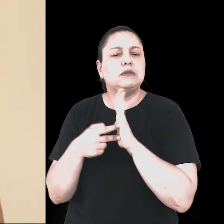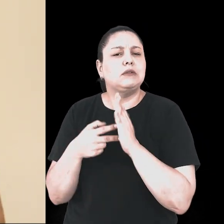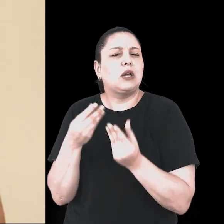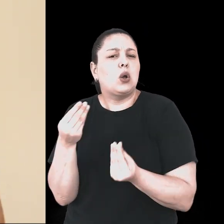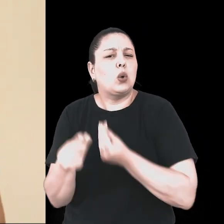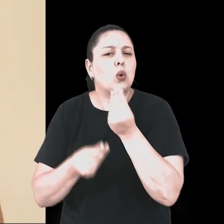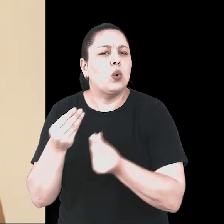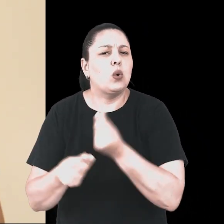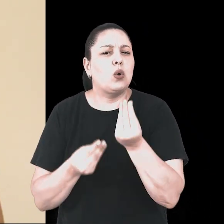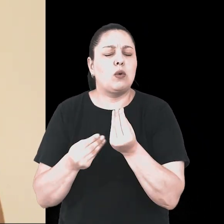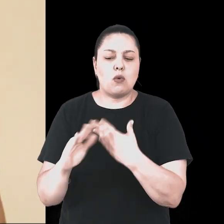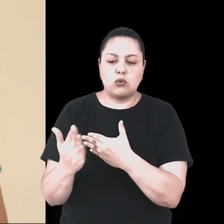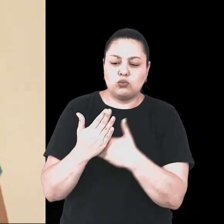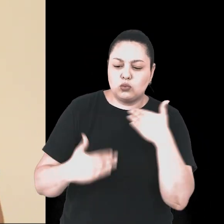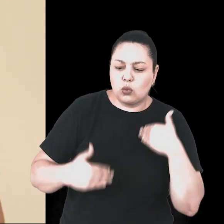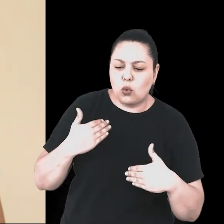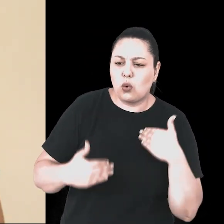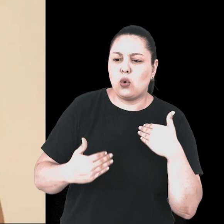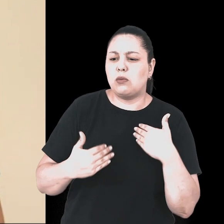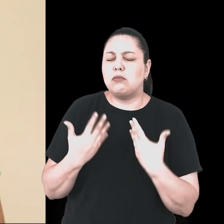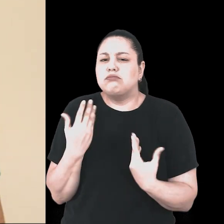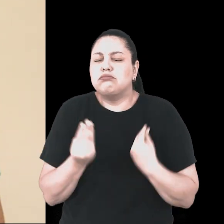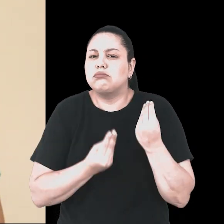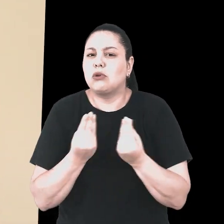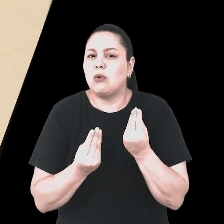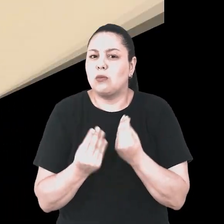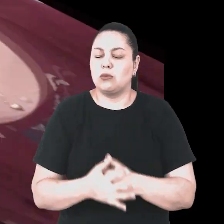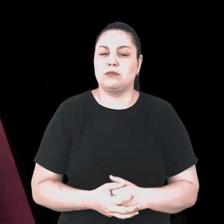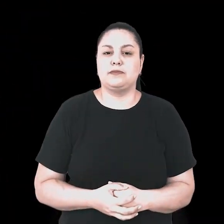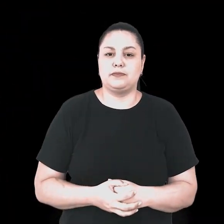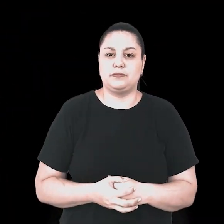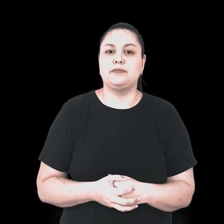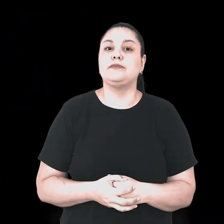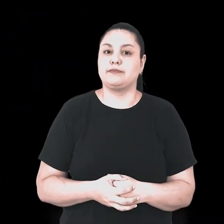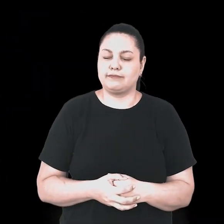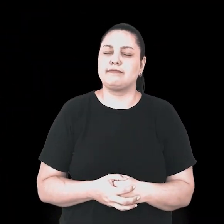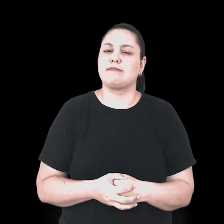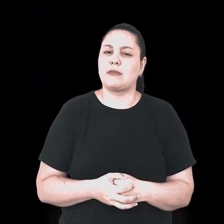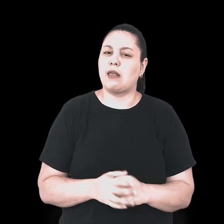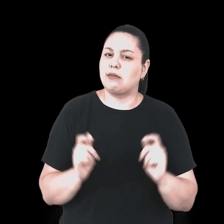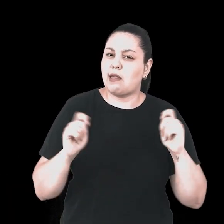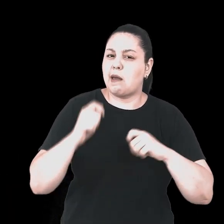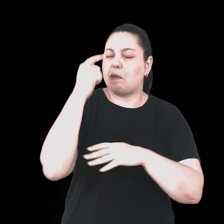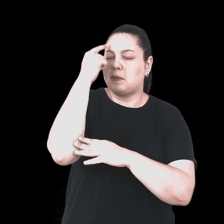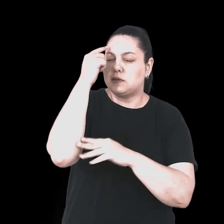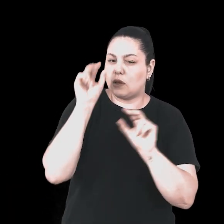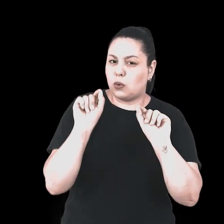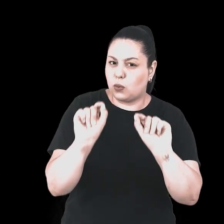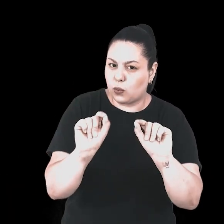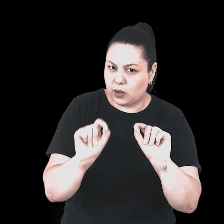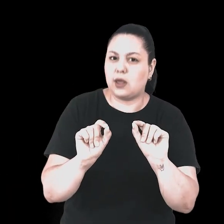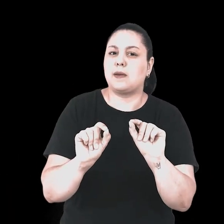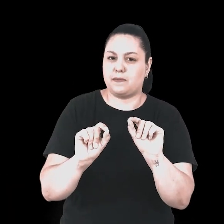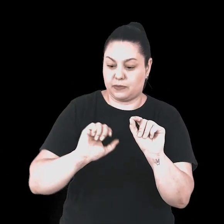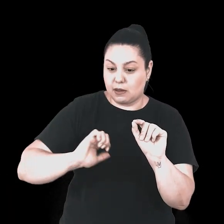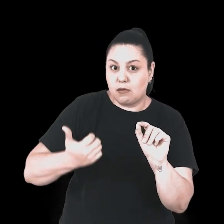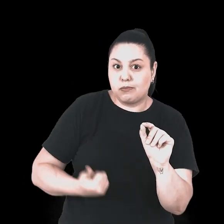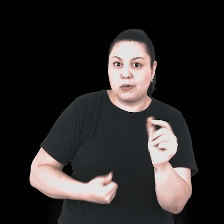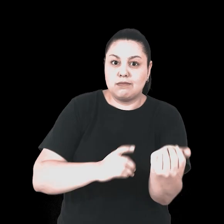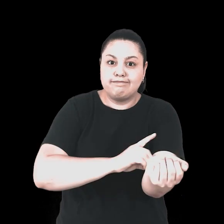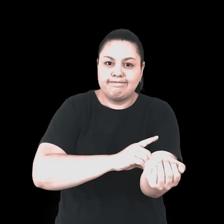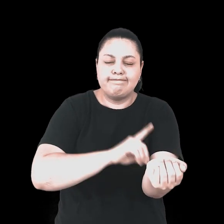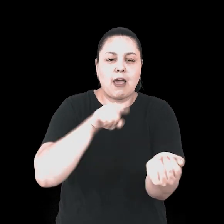este hormônio e como ele atua no nosso corpo? Basicamente, podemos considerar a insulina um